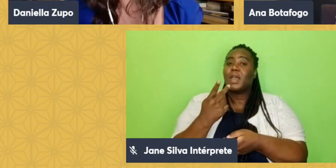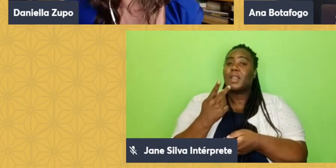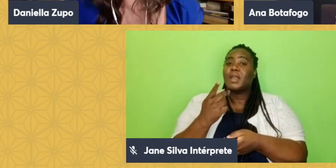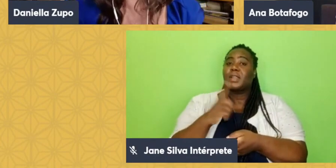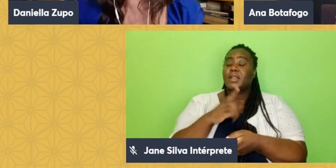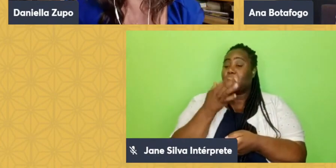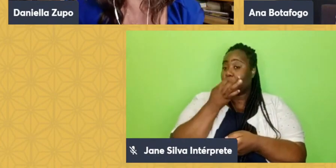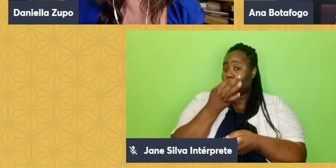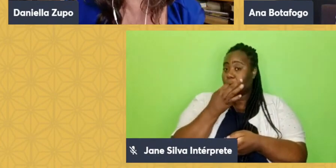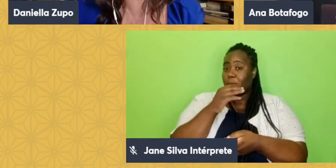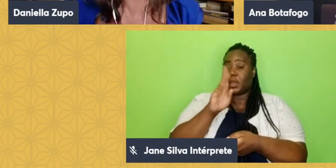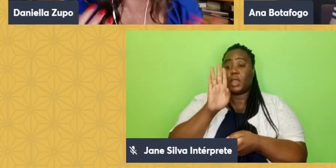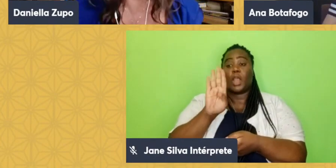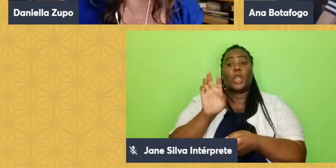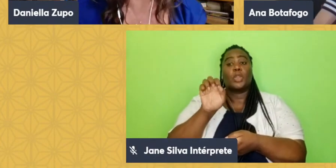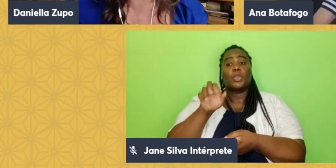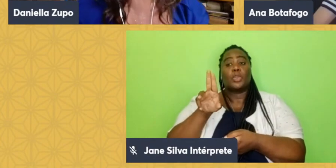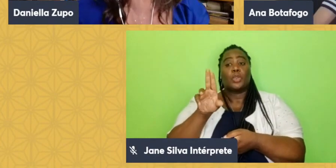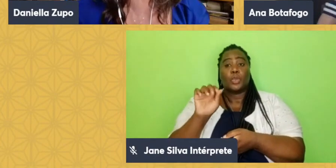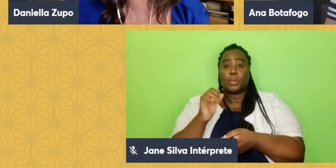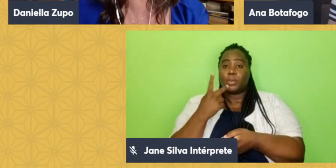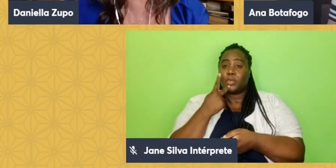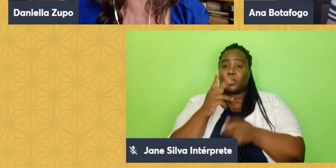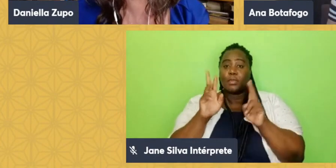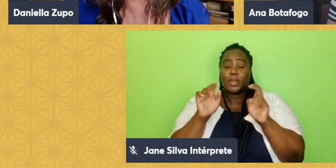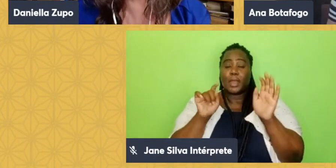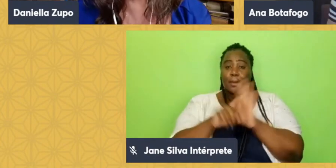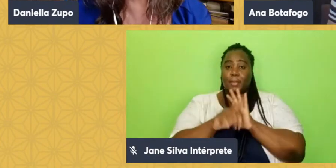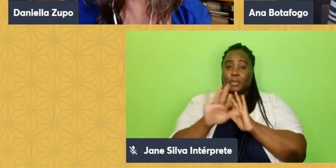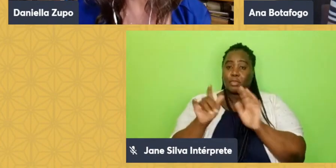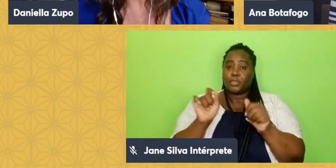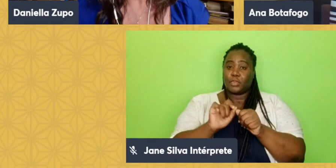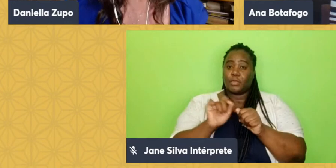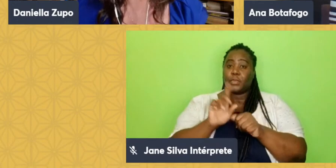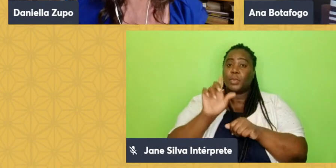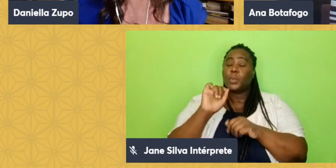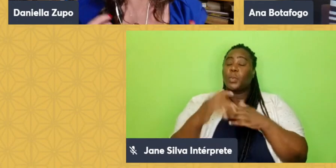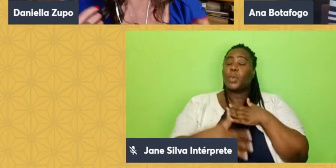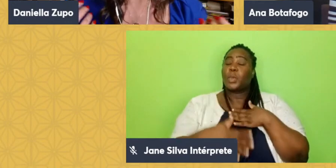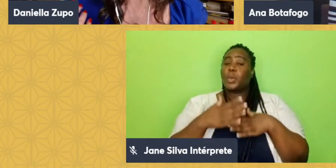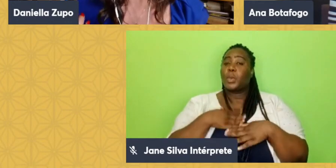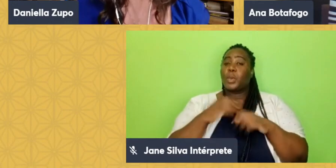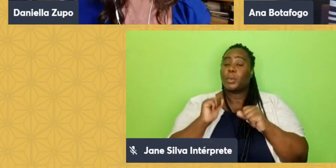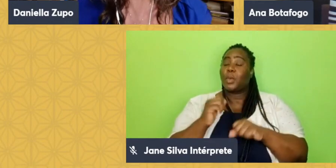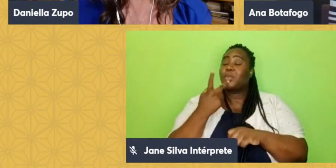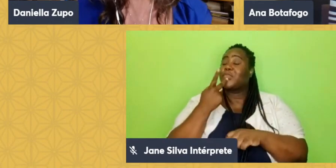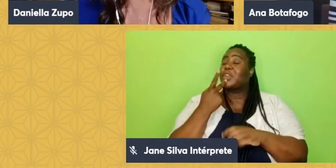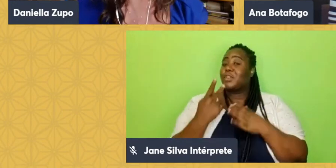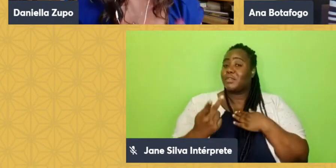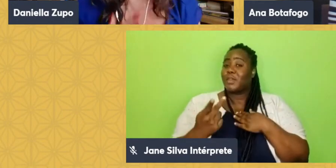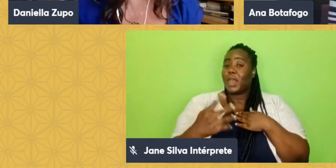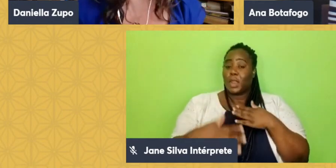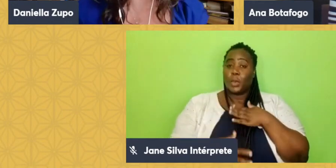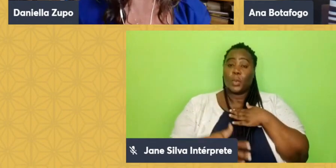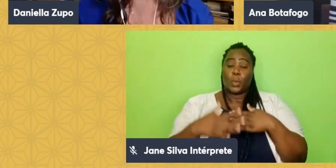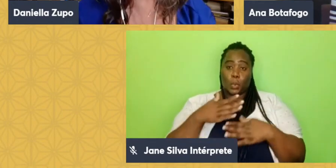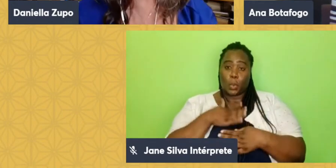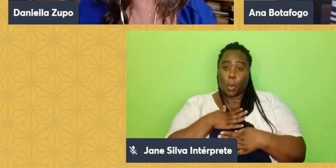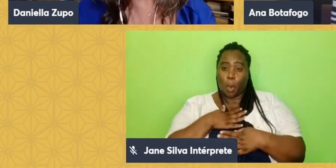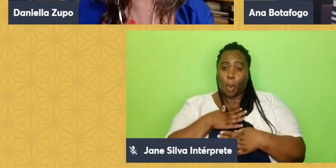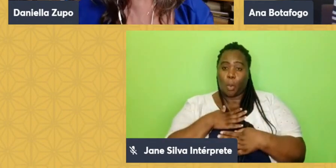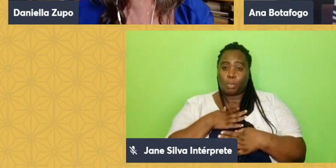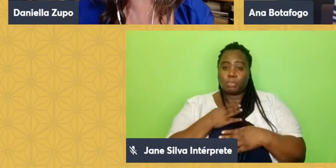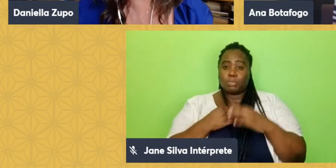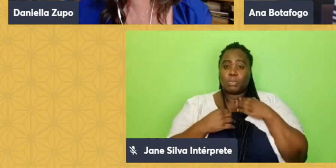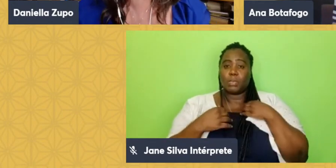a gente tem um comentário aqui do Bruno Leles né sobre a pergunta que já foi feito o que pode um corpo ele fala o corpo e